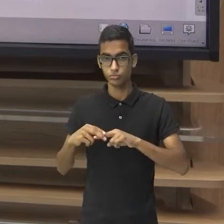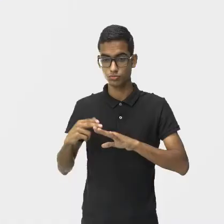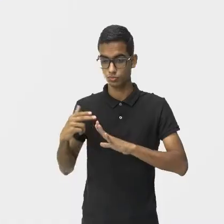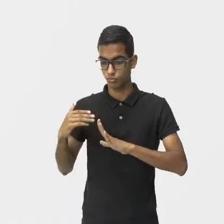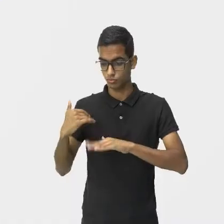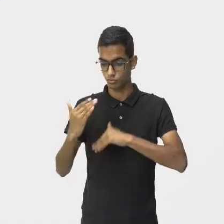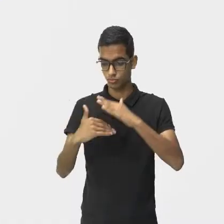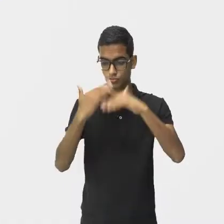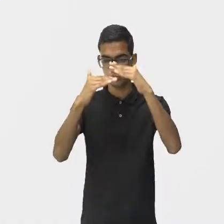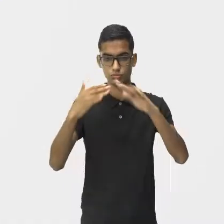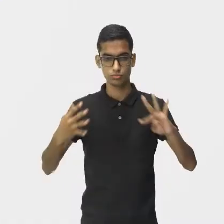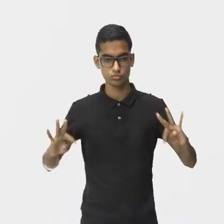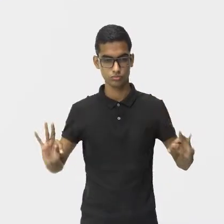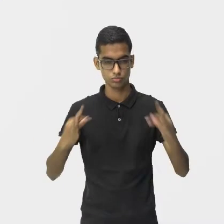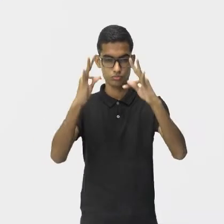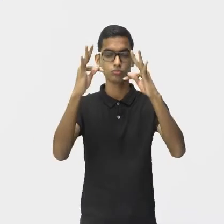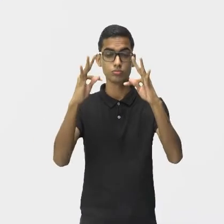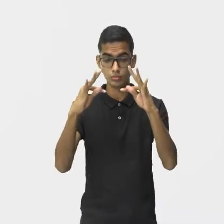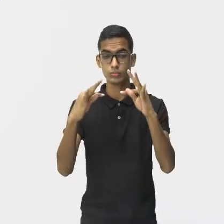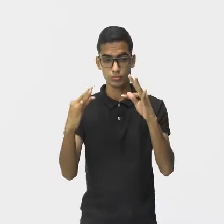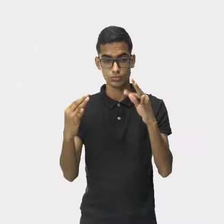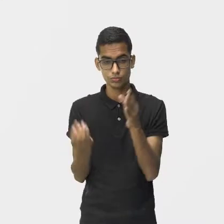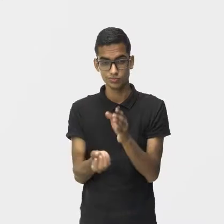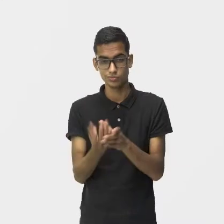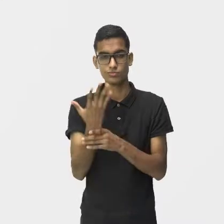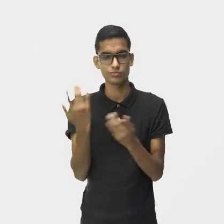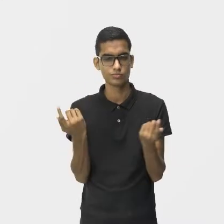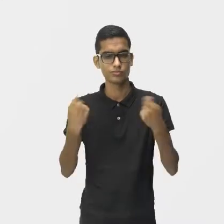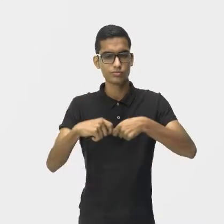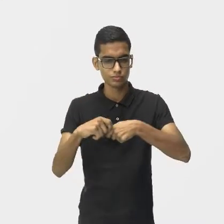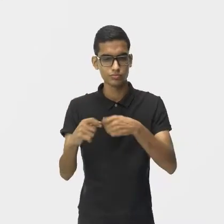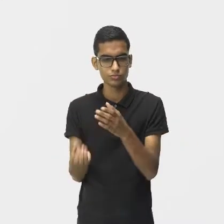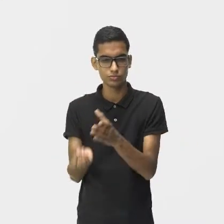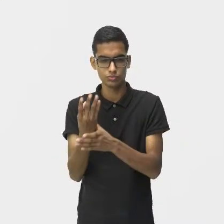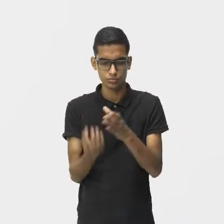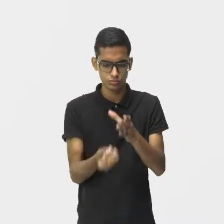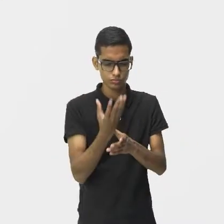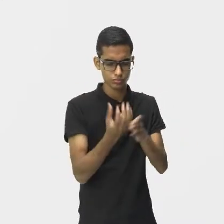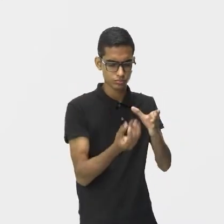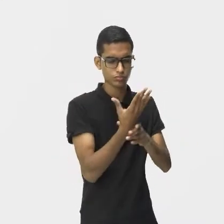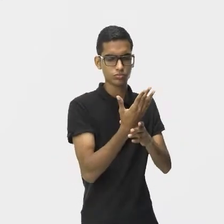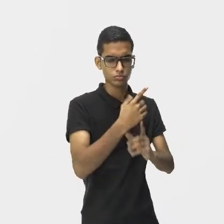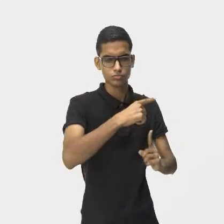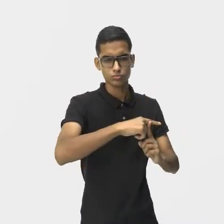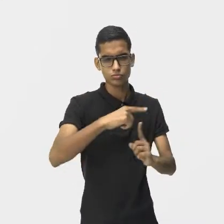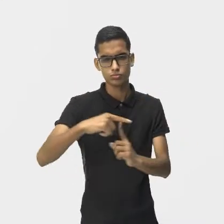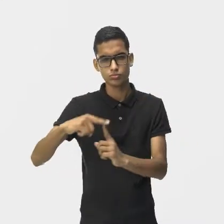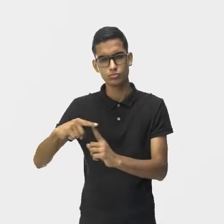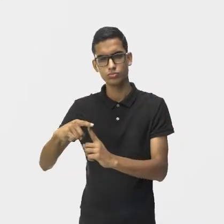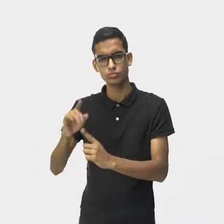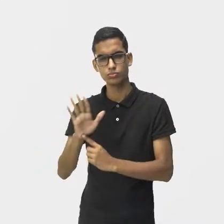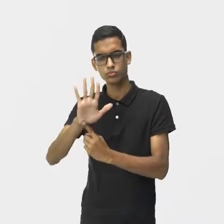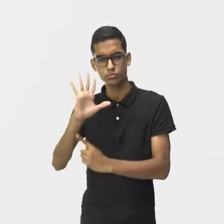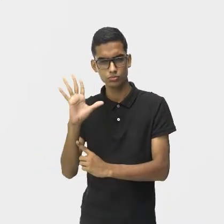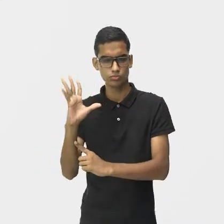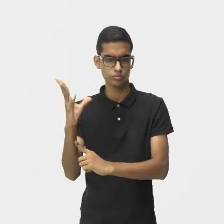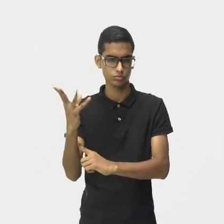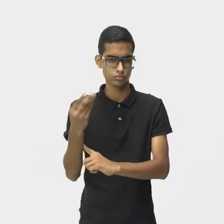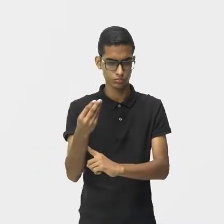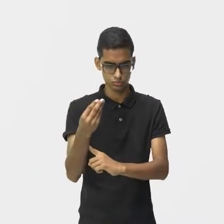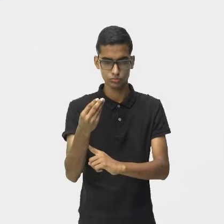que possibilitaram o surgimento de novas formas de expressões artísticas e